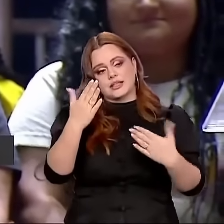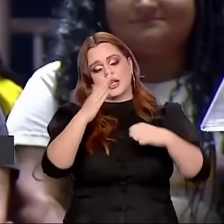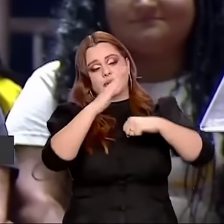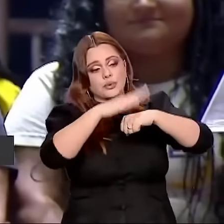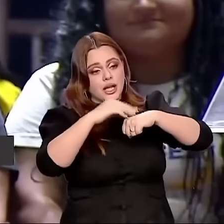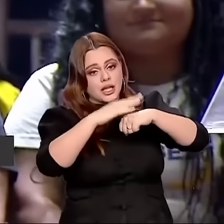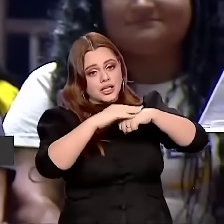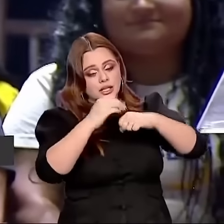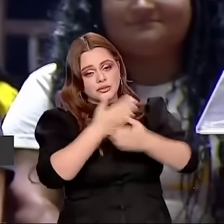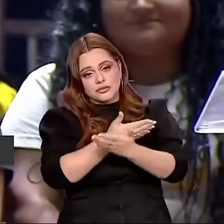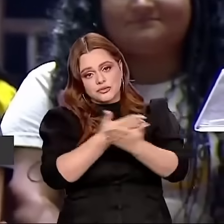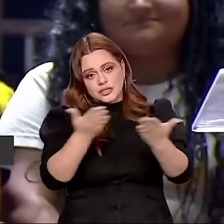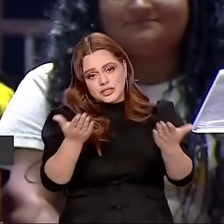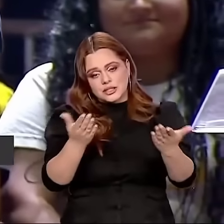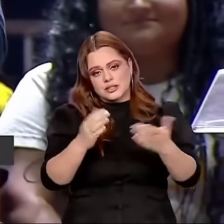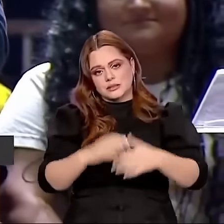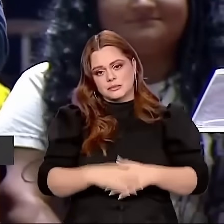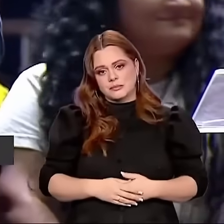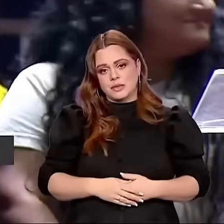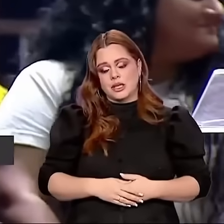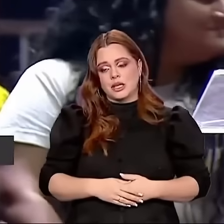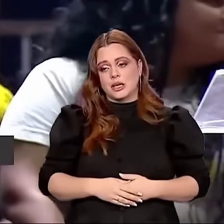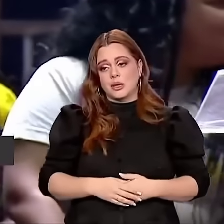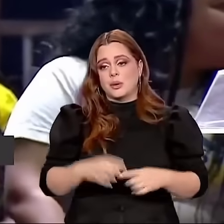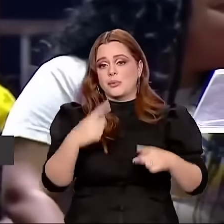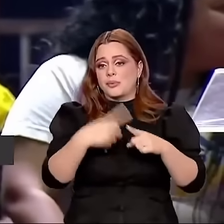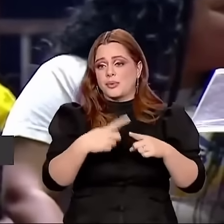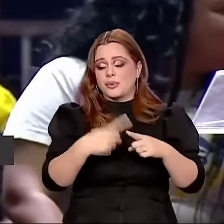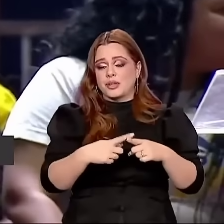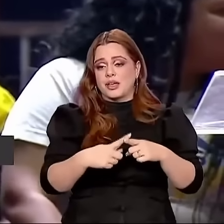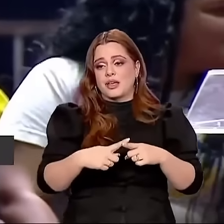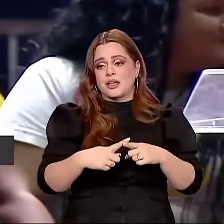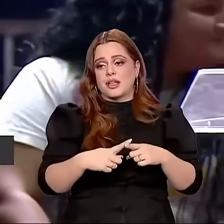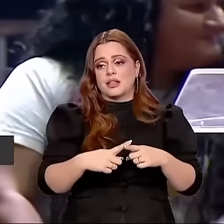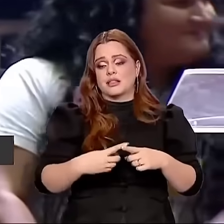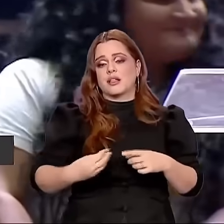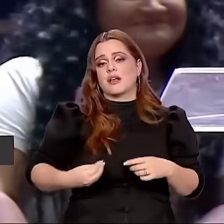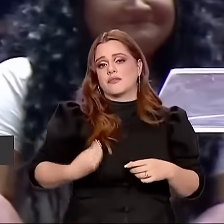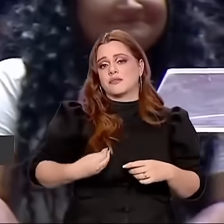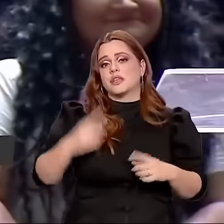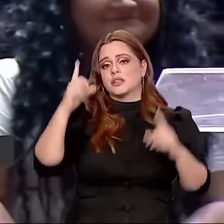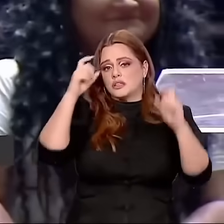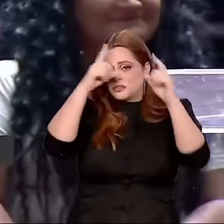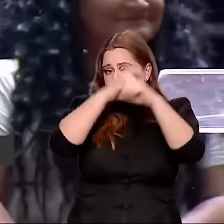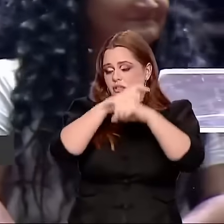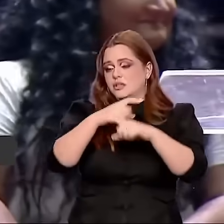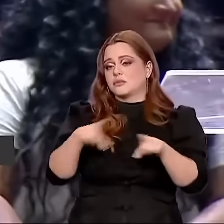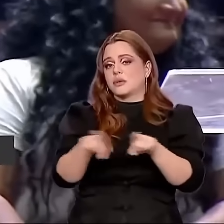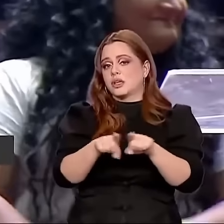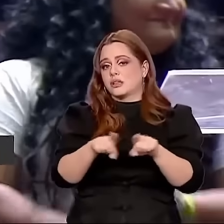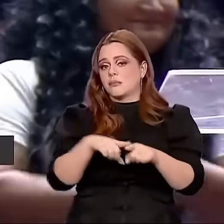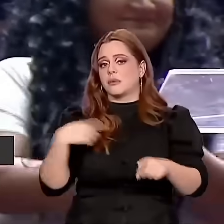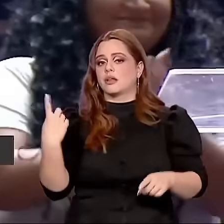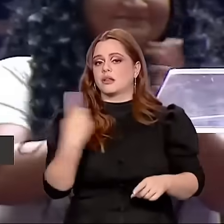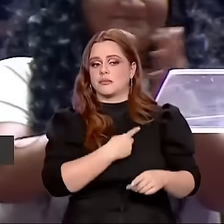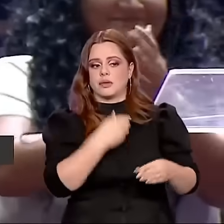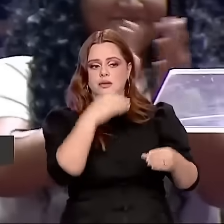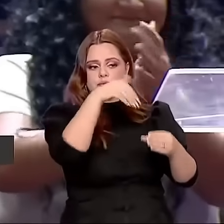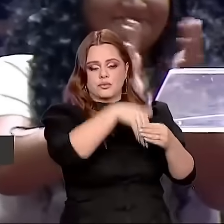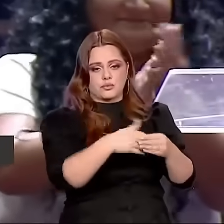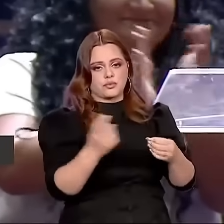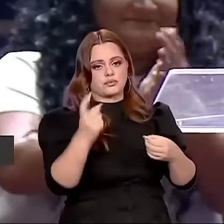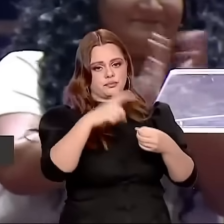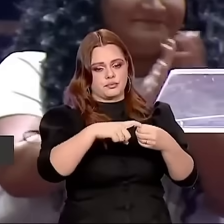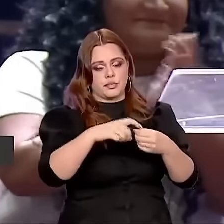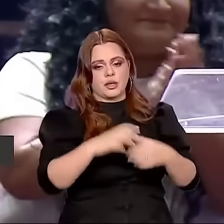de vocês nos períodos difíceis que nós vivemos e na minha reeleição. Mas eu queria dizer